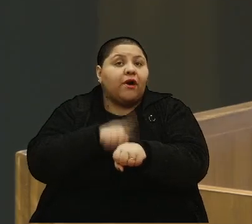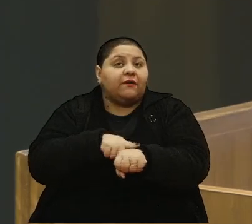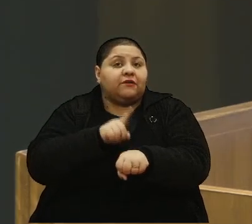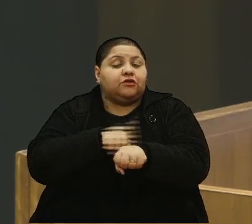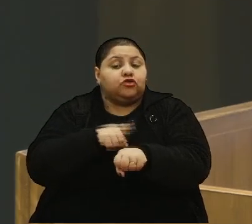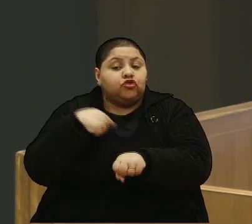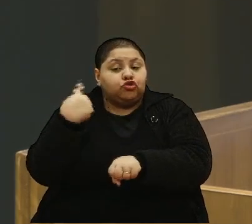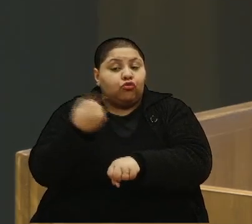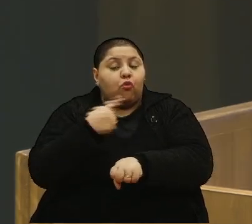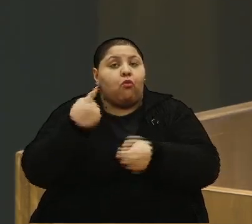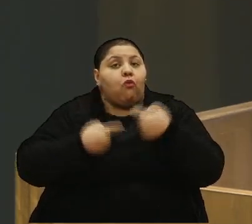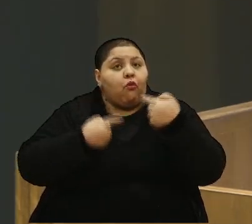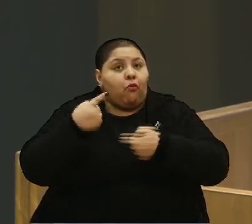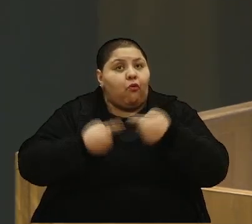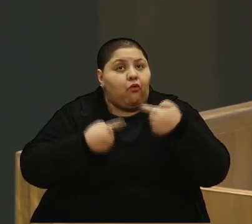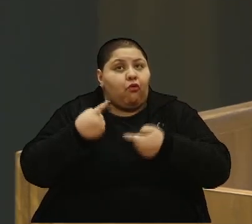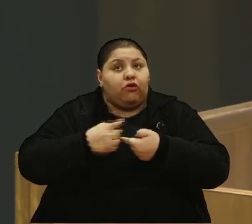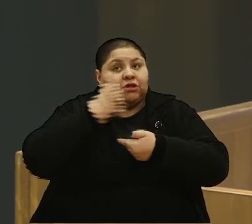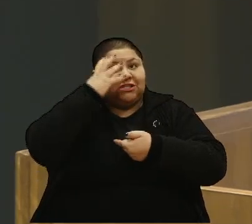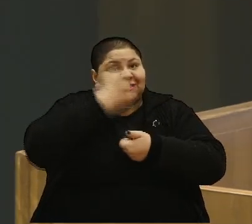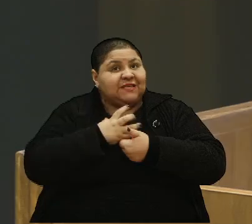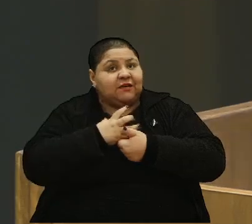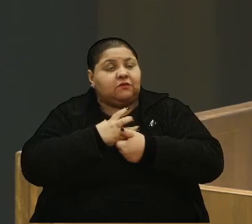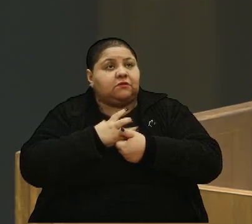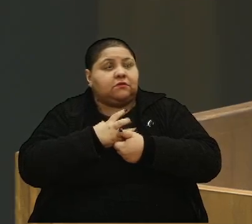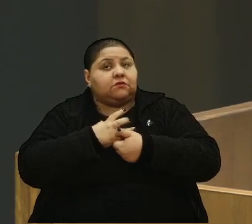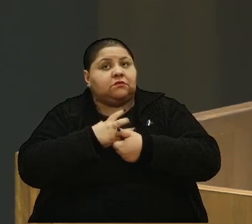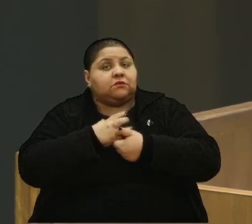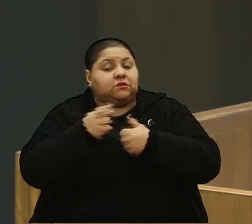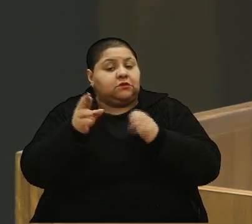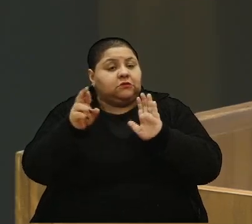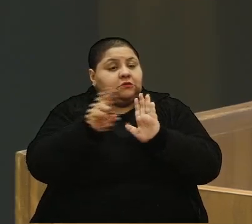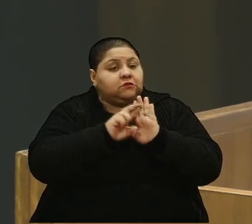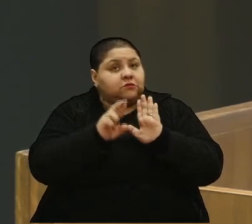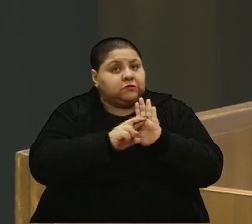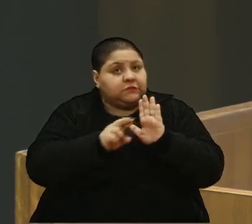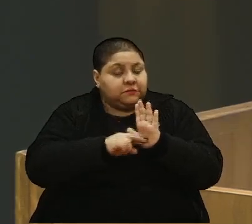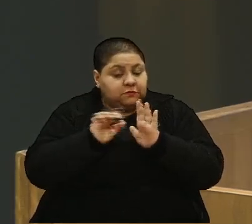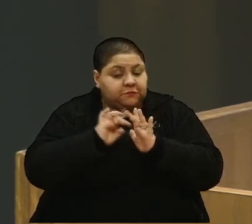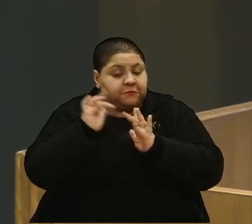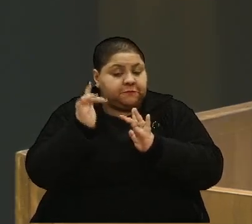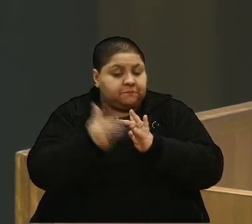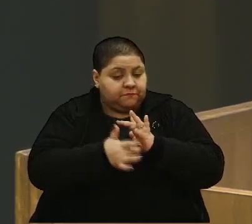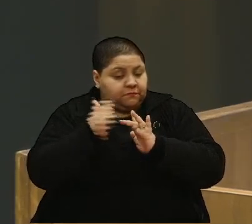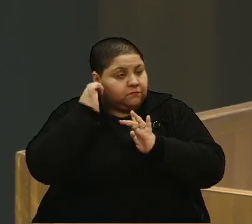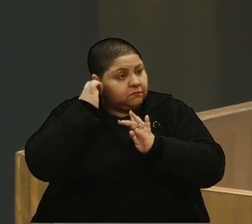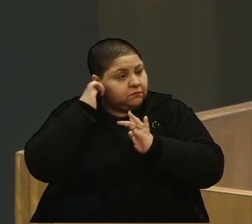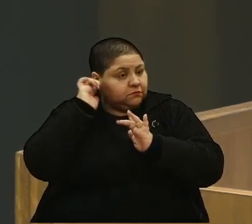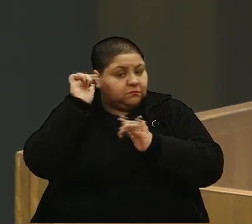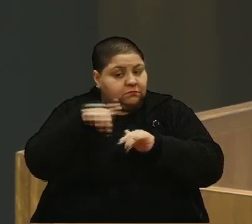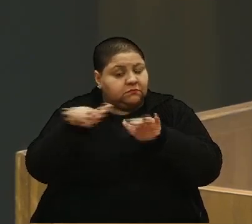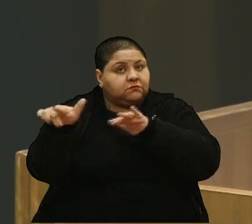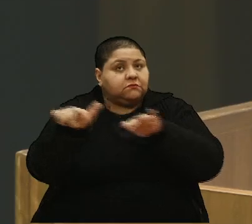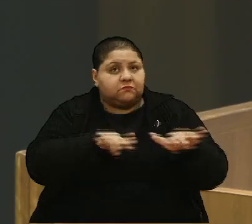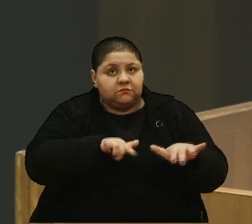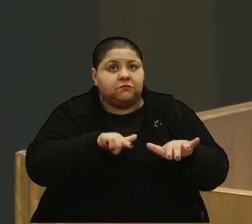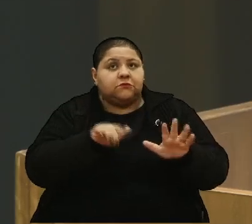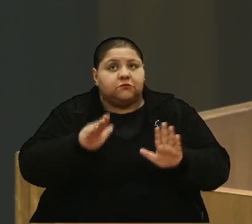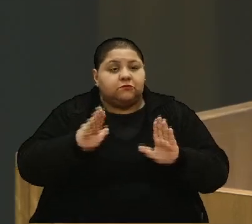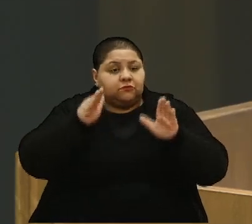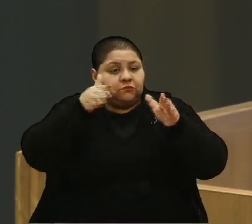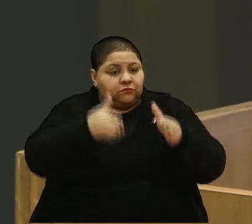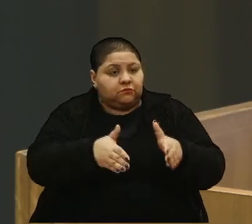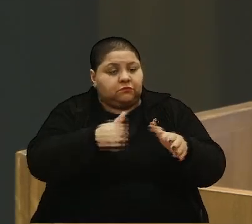de nós discutirmos com seriedade a regulamentação das redes sociais nessa semana pautada